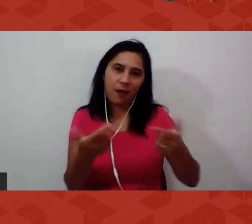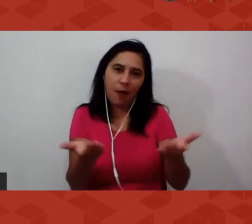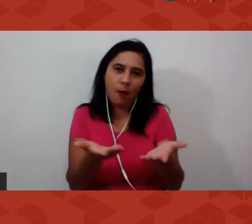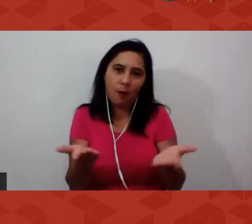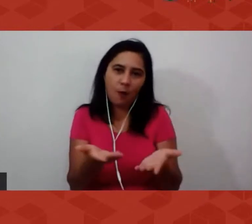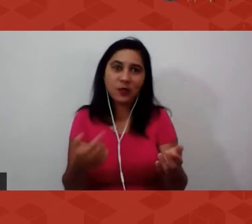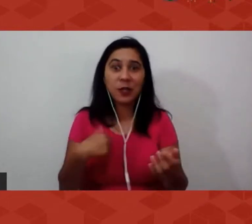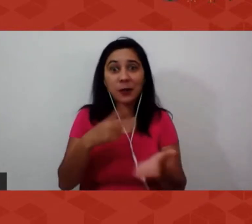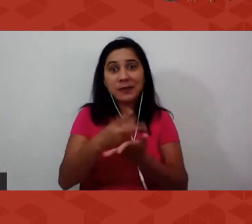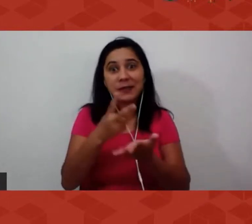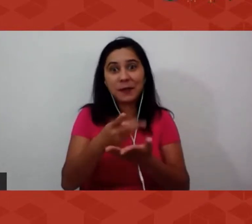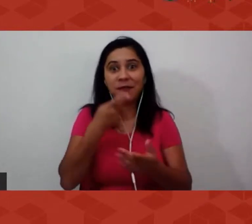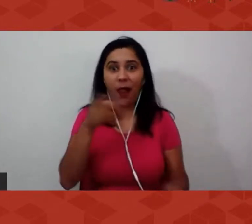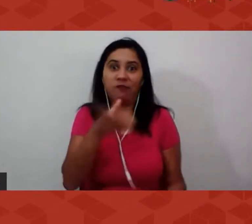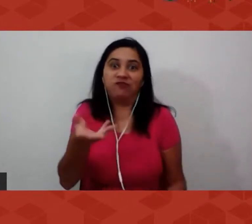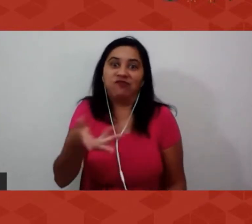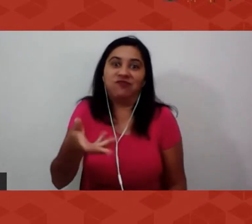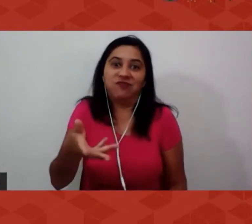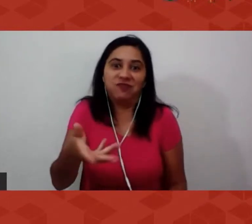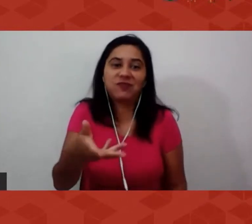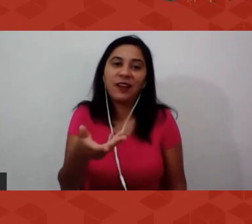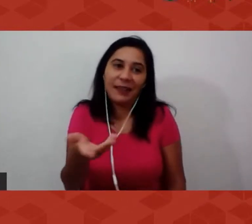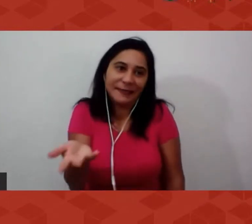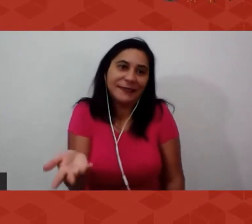Eu tenho mania de falar muito rápido, então